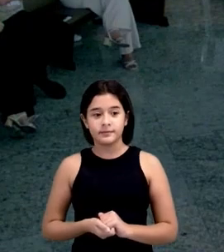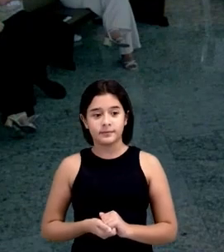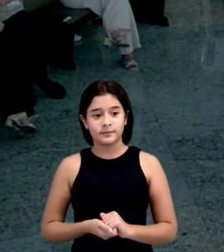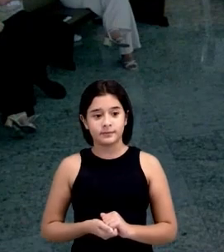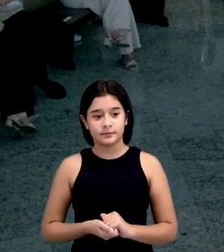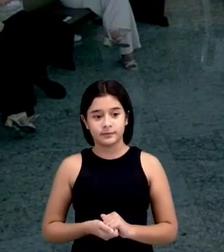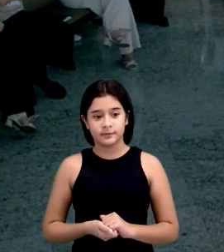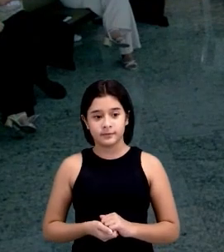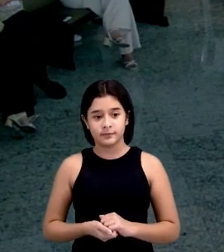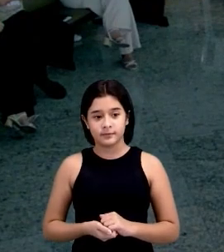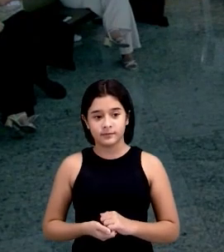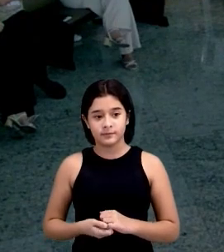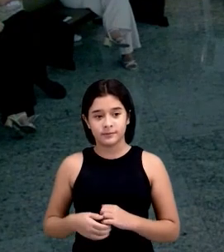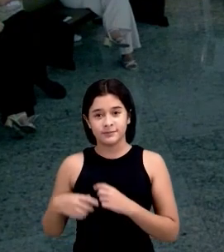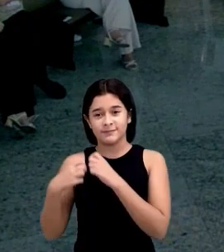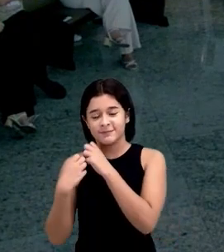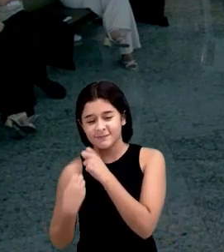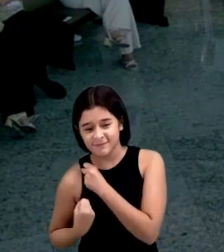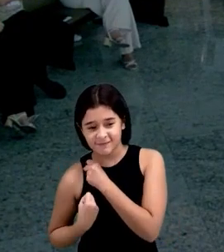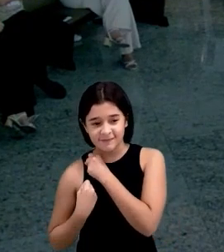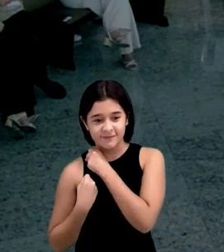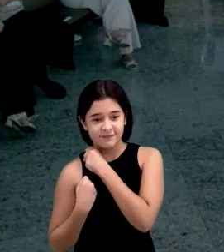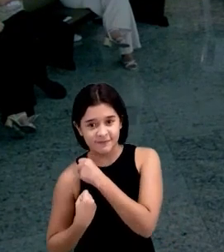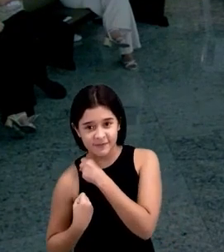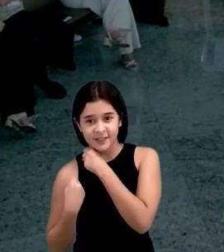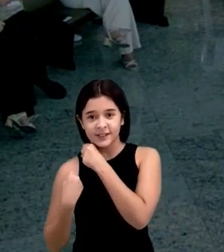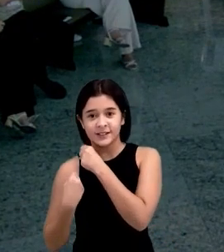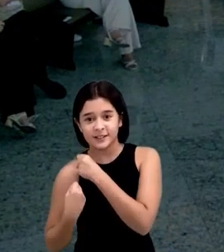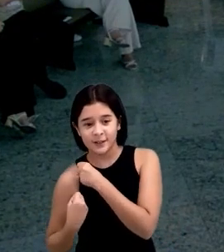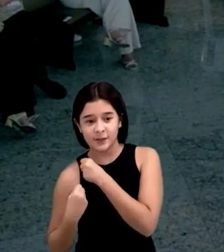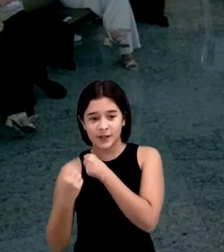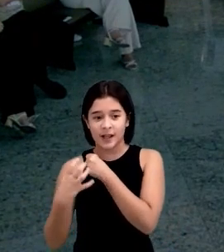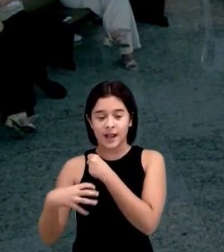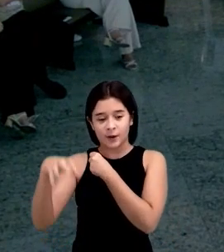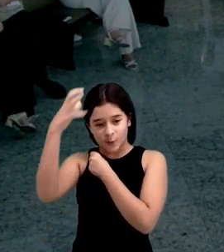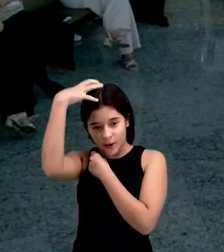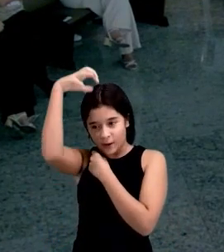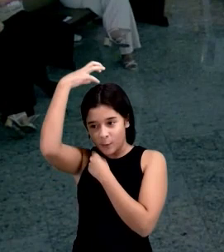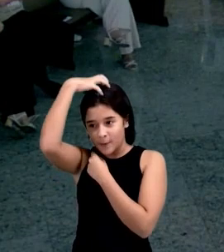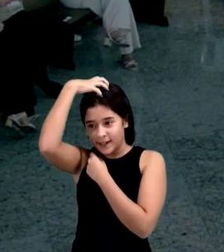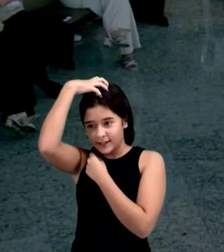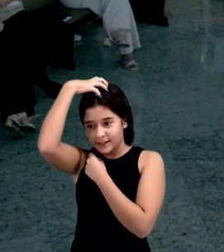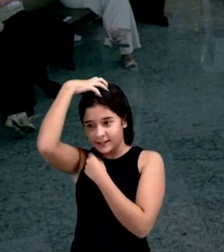faz sentido. Nossa vida precisa ser marcada pela entrada do Evangelho no nosso coração.